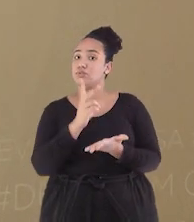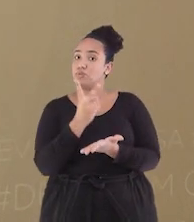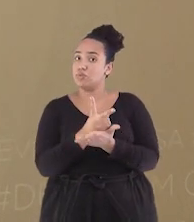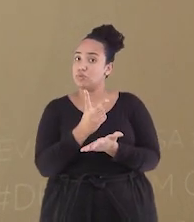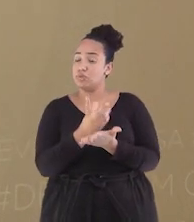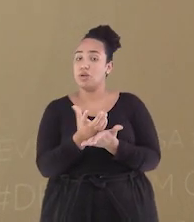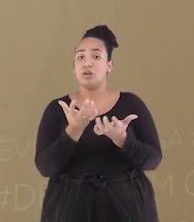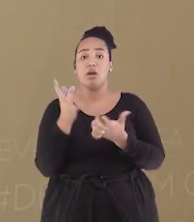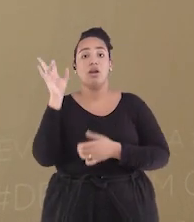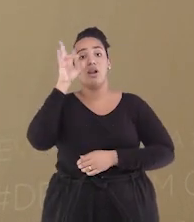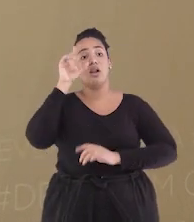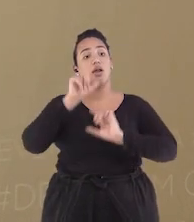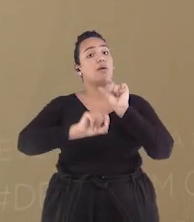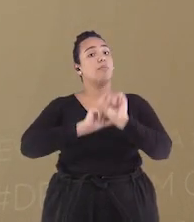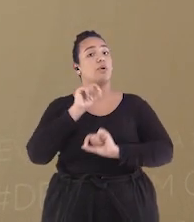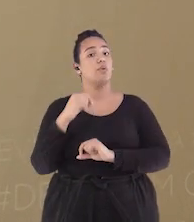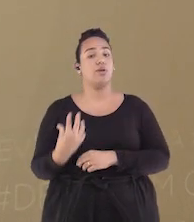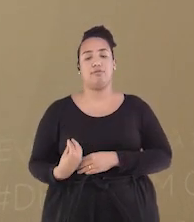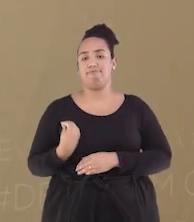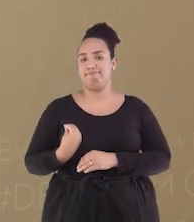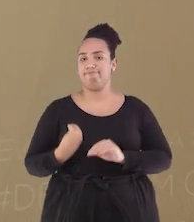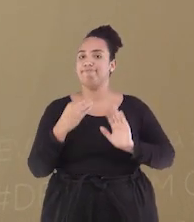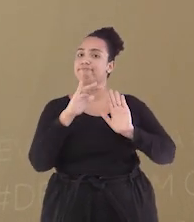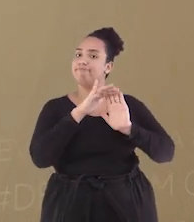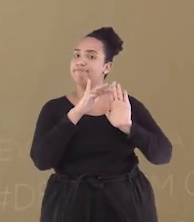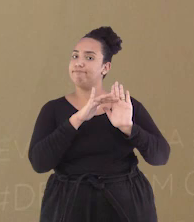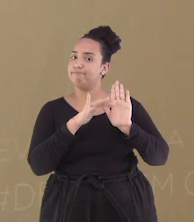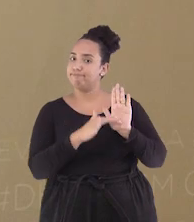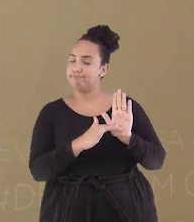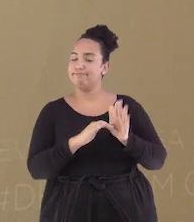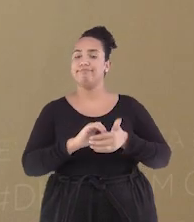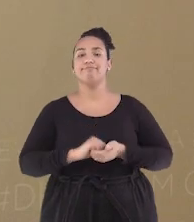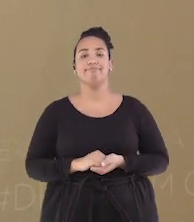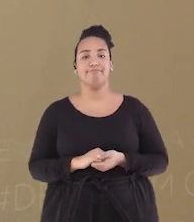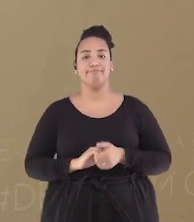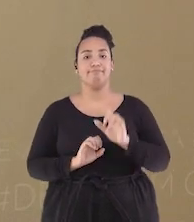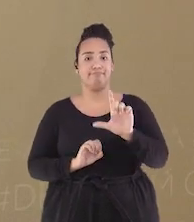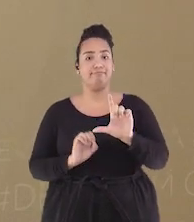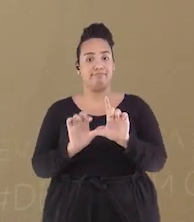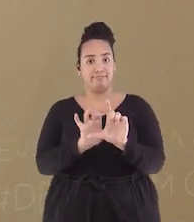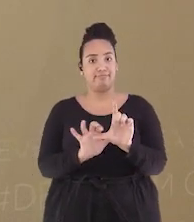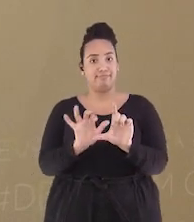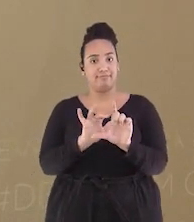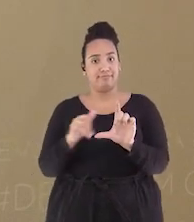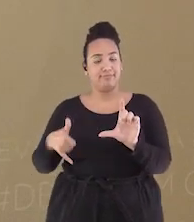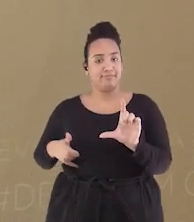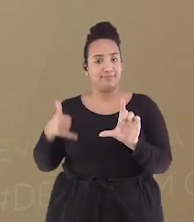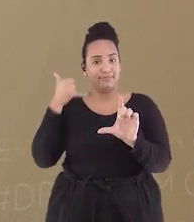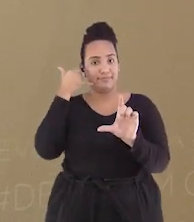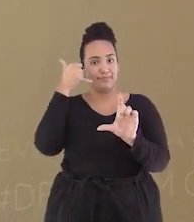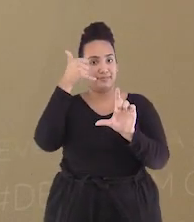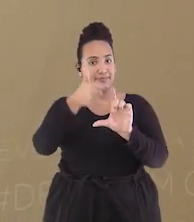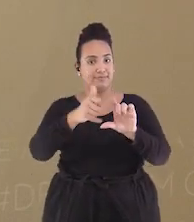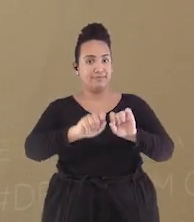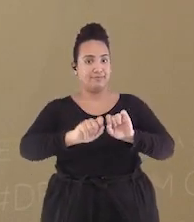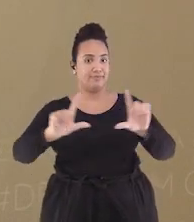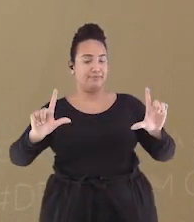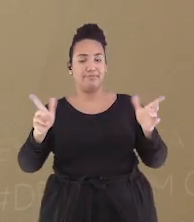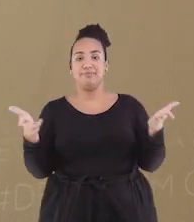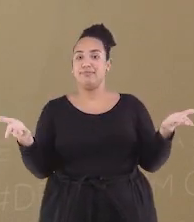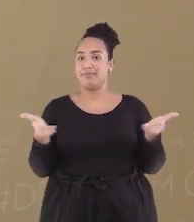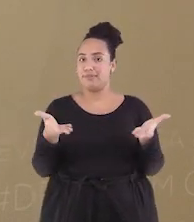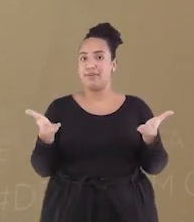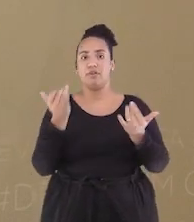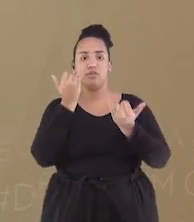de lembrá-los da nossa lista de presença. Aponte a câmera do seu celular para o nosso QR Code da tela, preencha